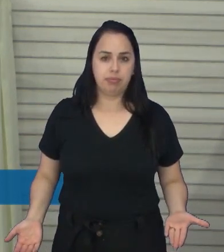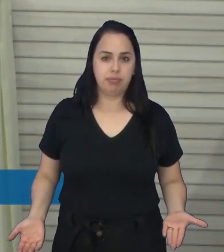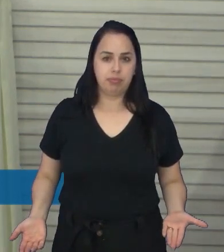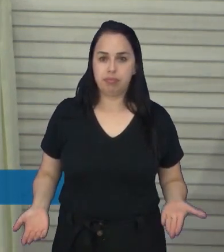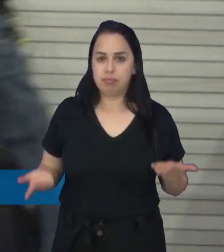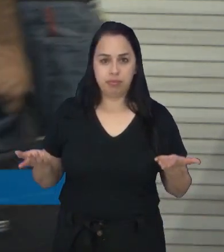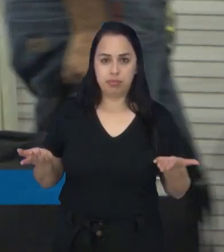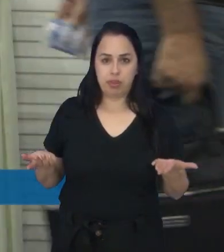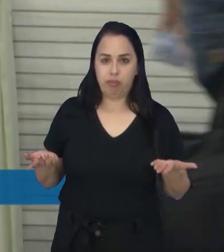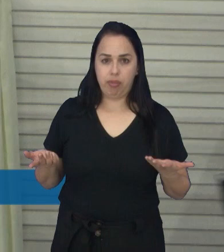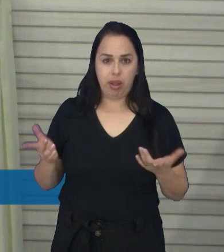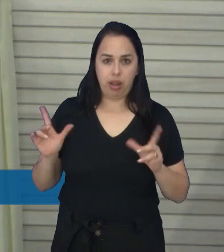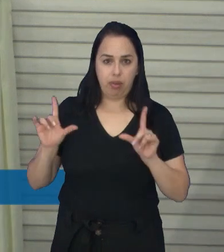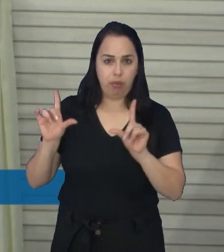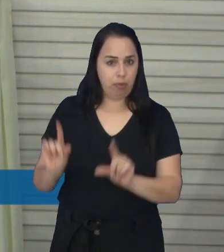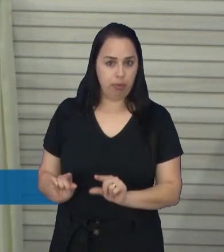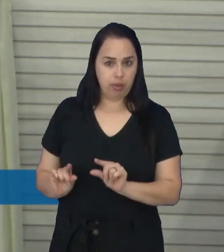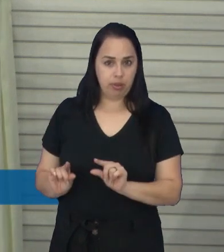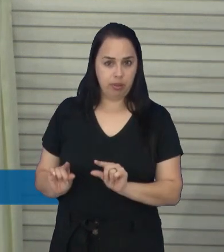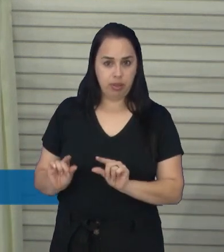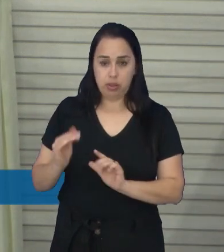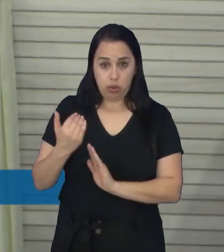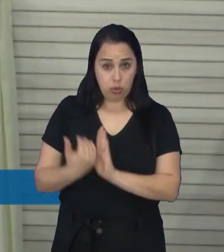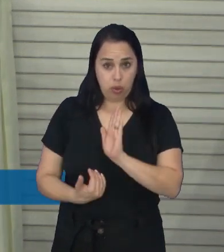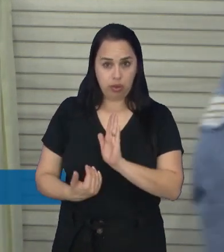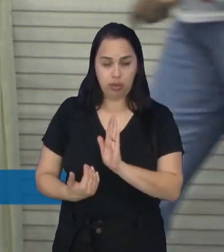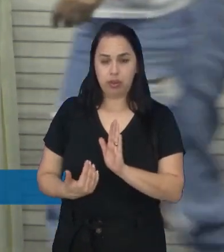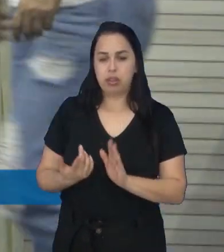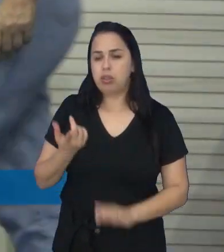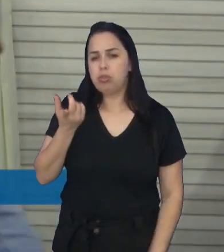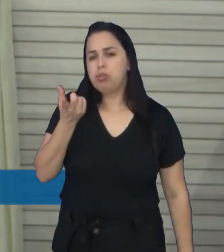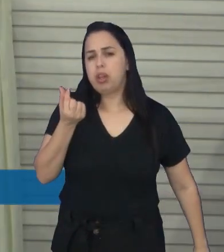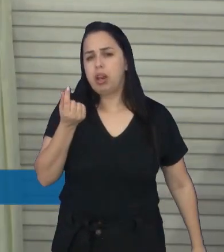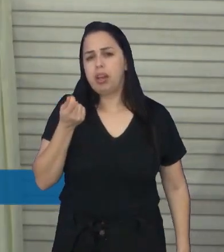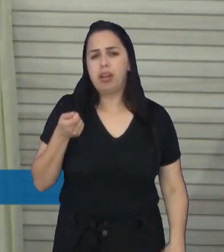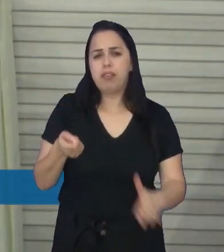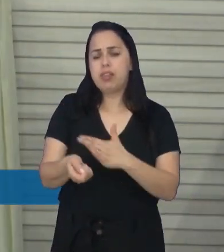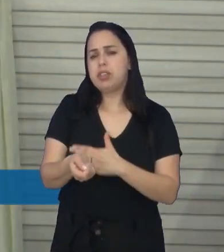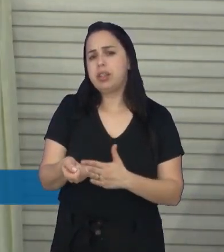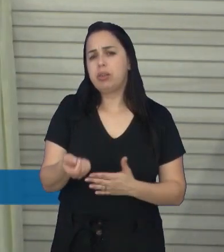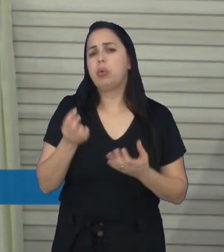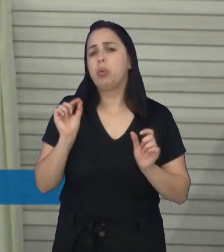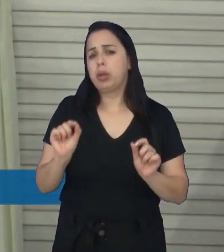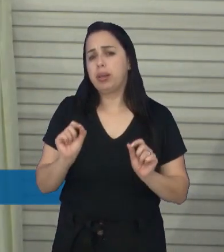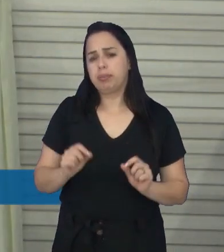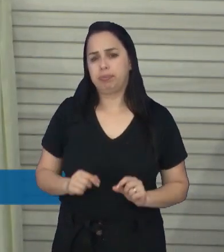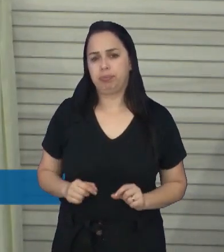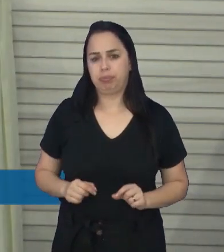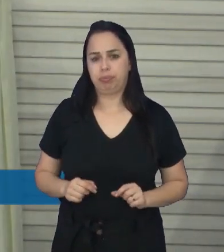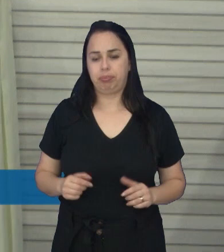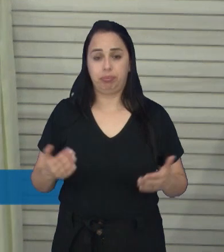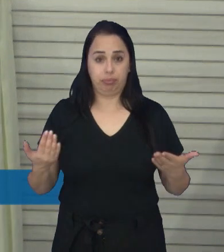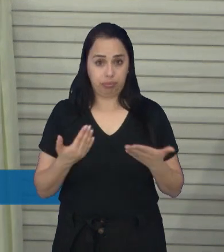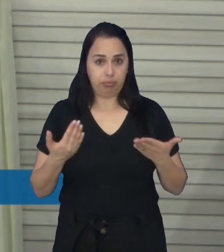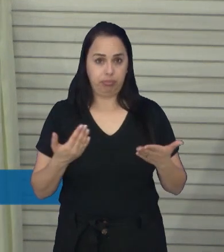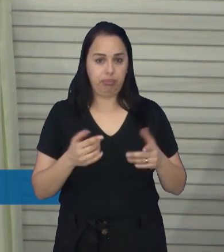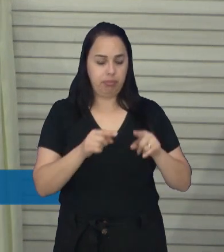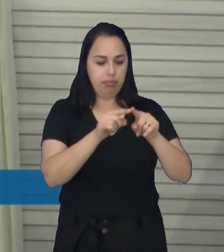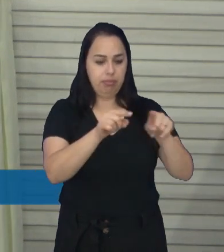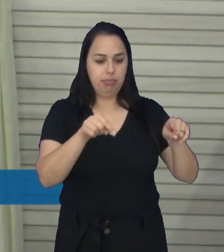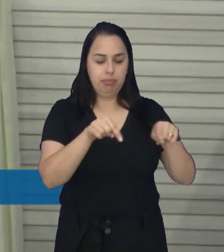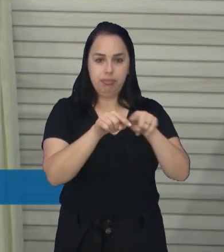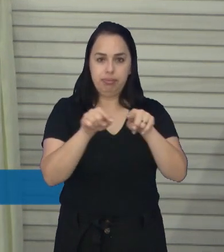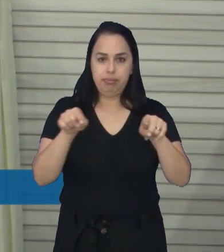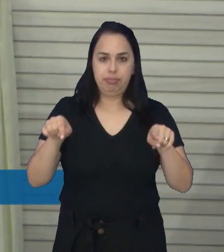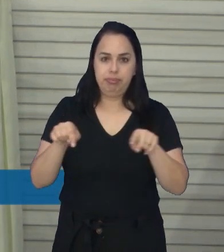diminuir vai ter desconto o que vai sobrar atualmente nos loteamentos se regulares